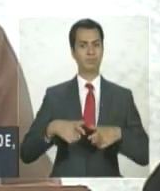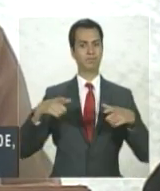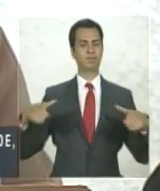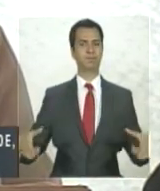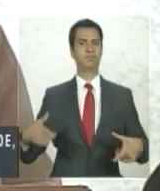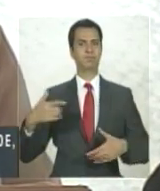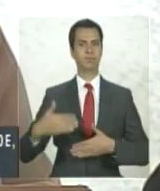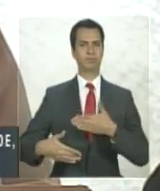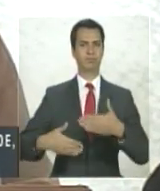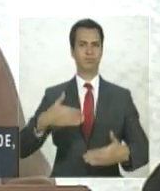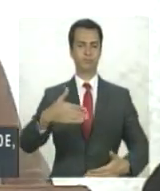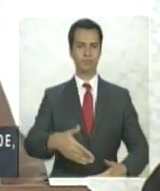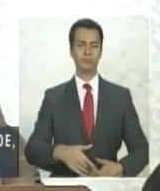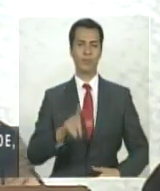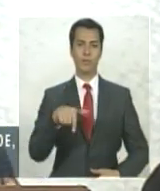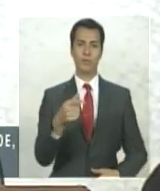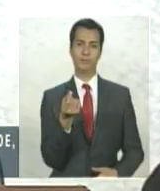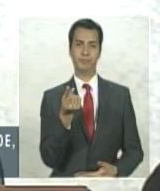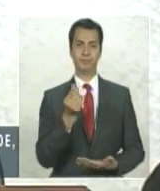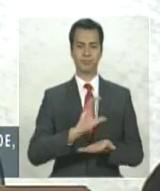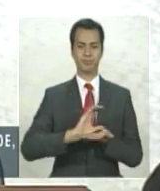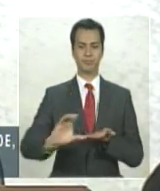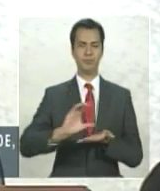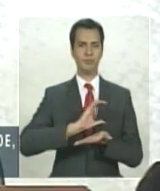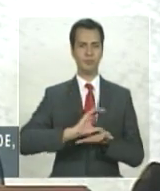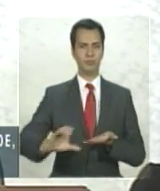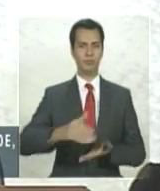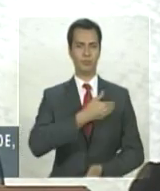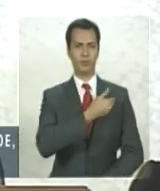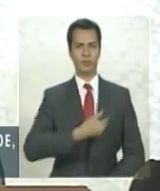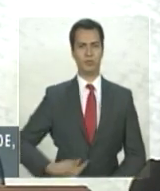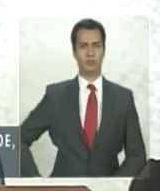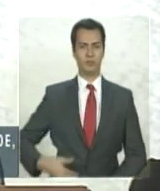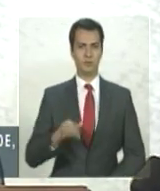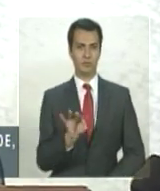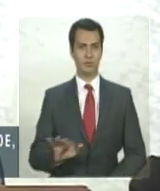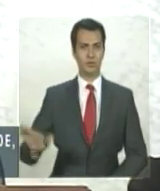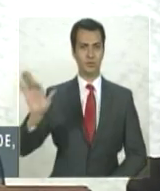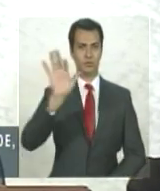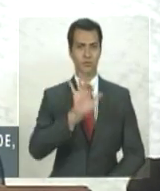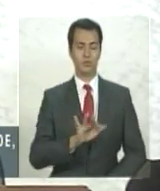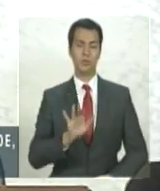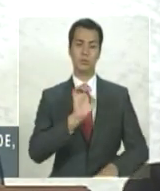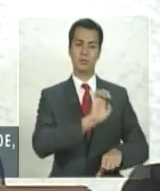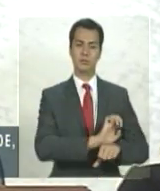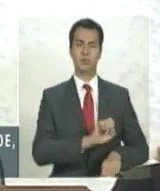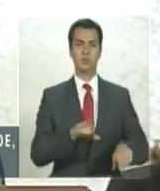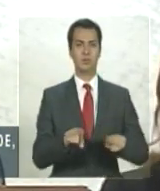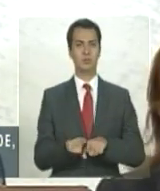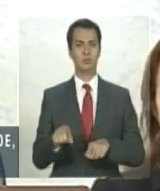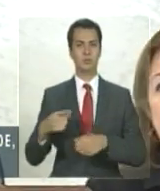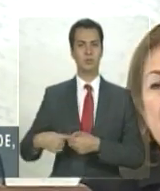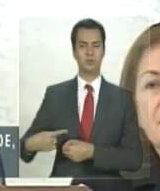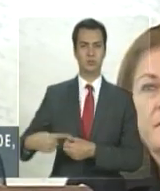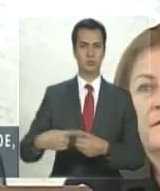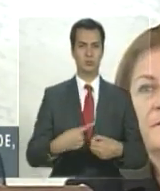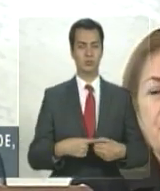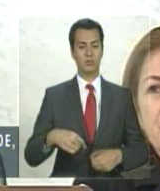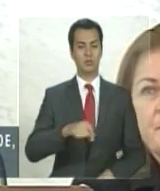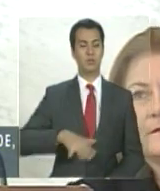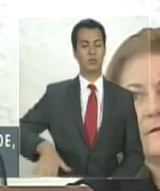expandimos o investimento do governo federal em parceria com os estados e municípios na